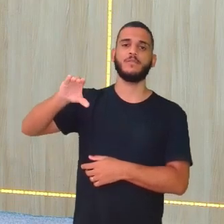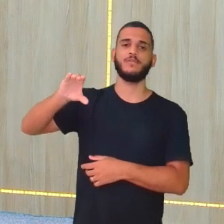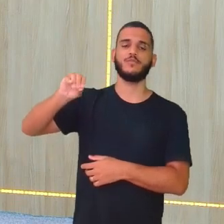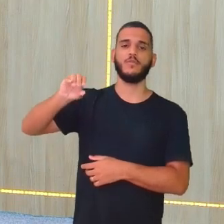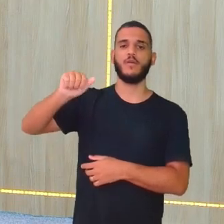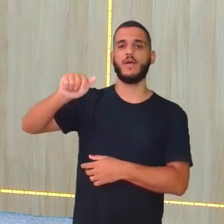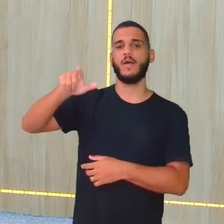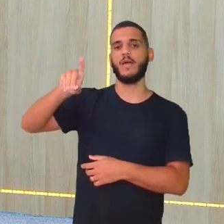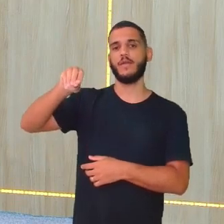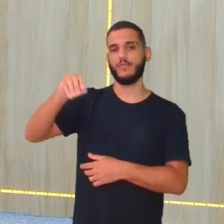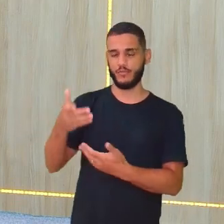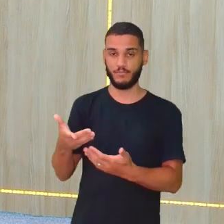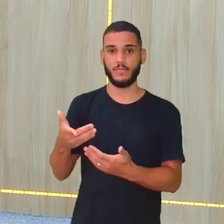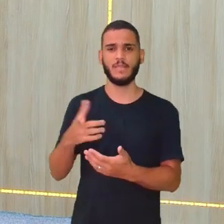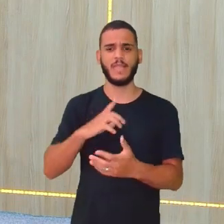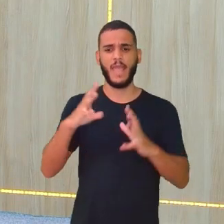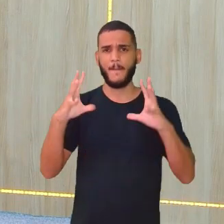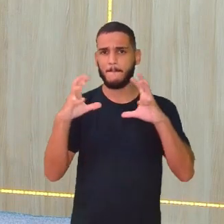repente, vira um grande caso médico.